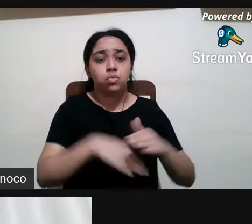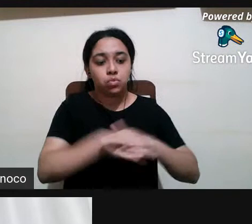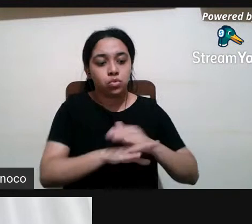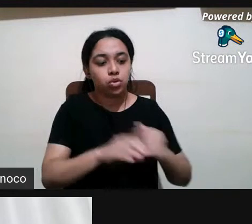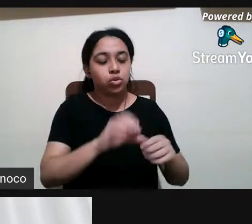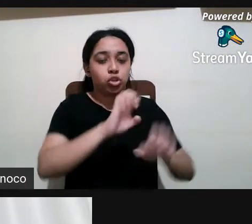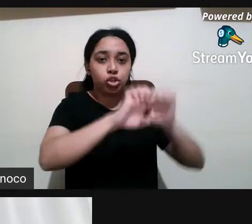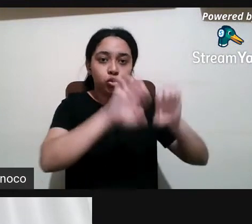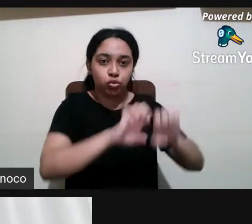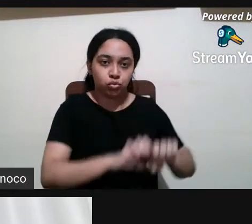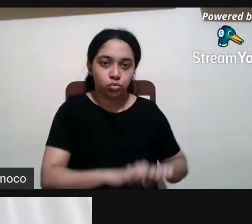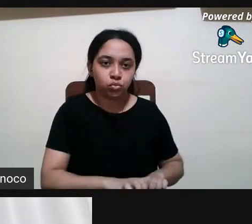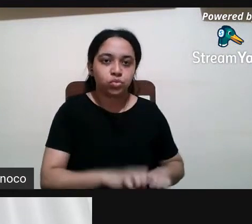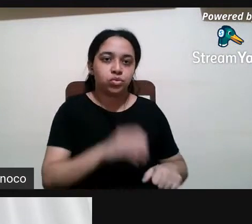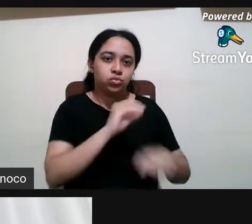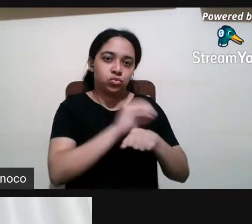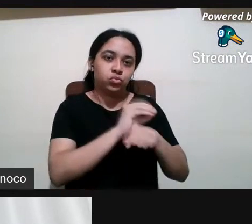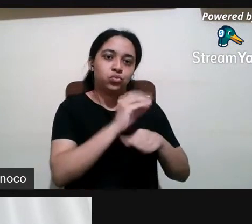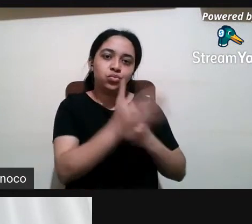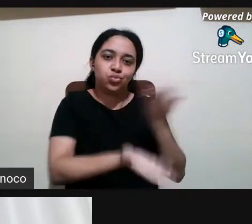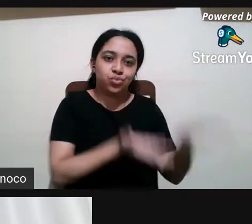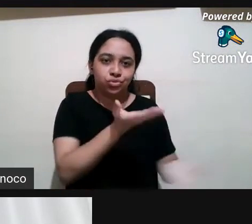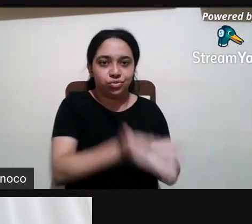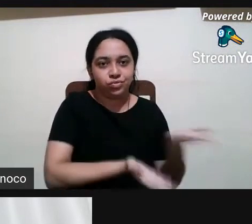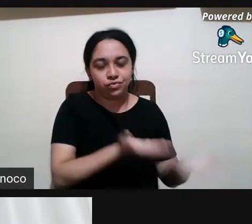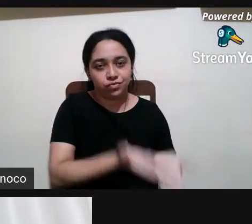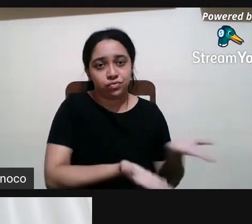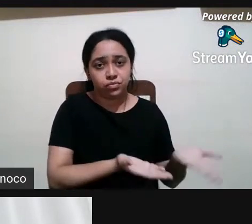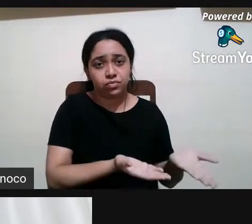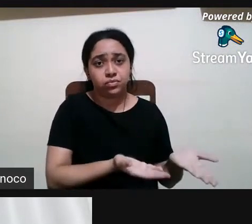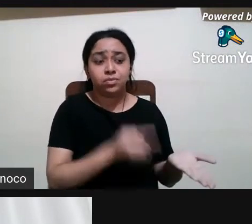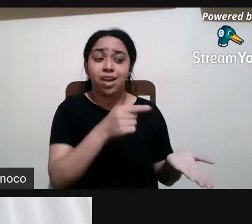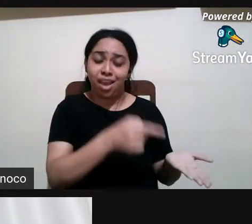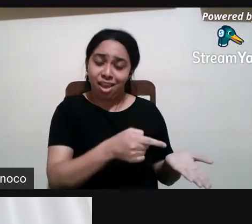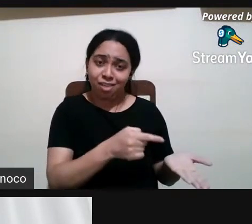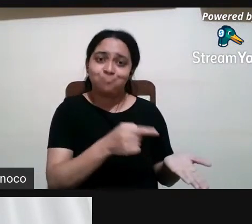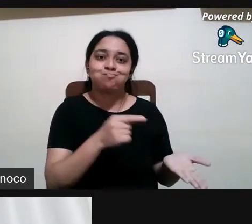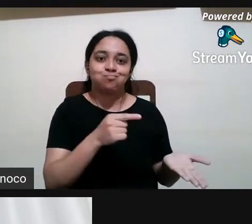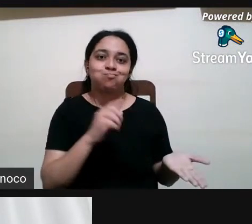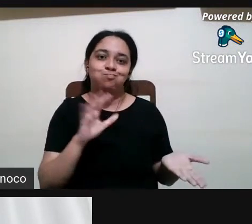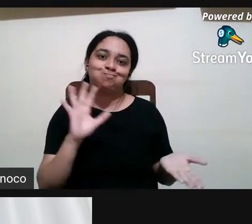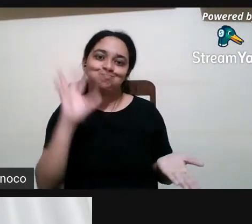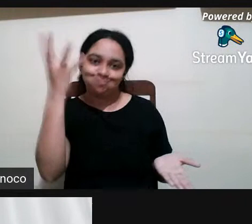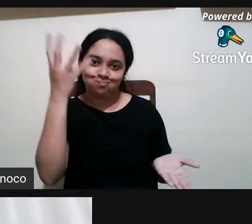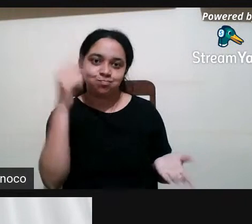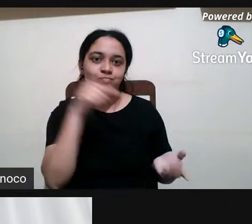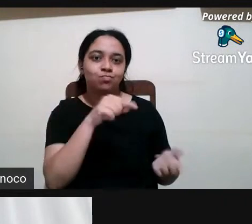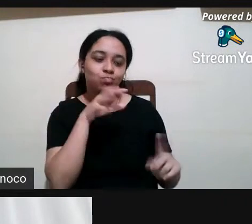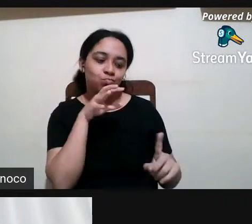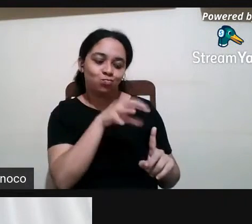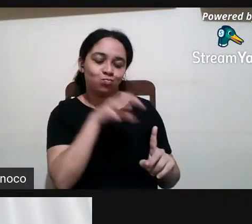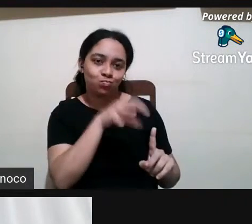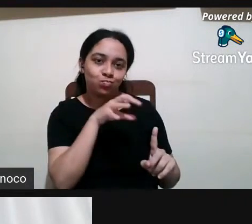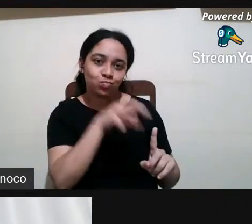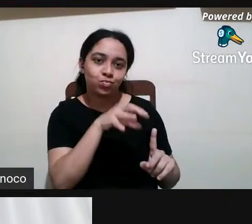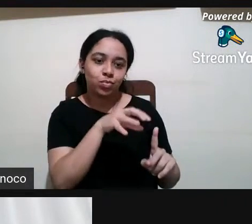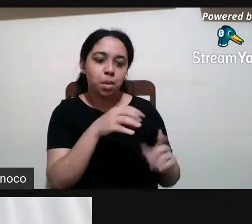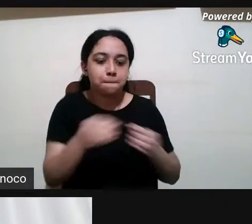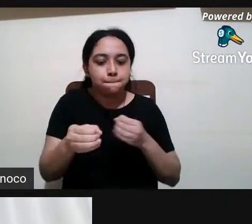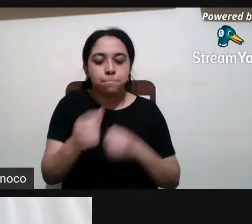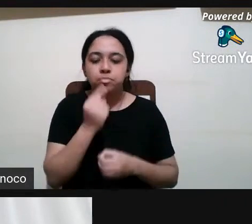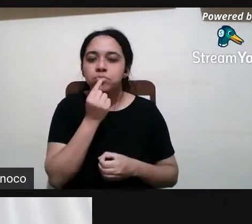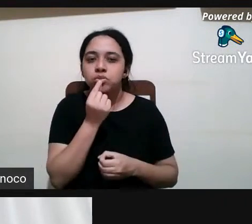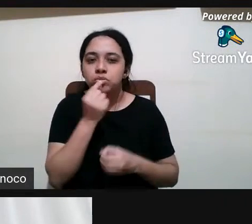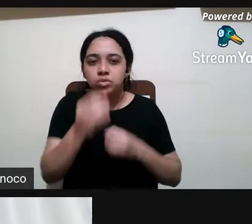né? Então, isso é um fator também que expõe aquela espécie pela proximidade